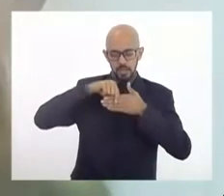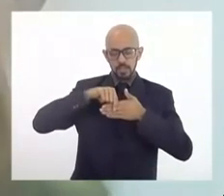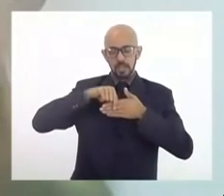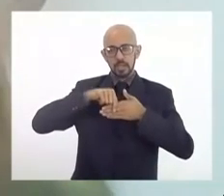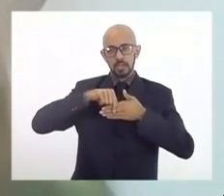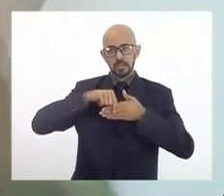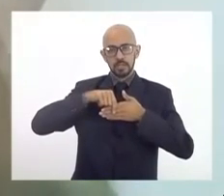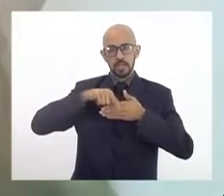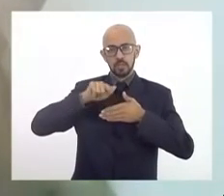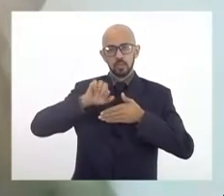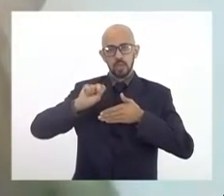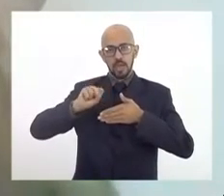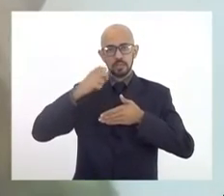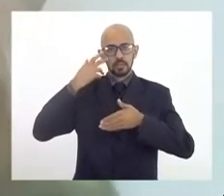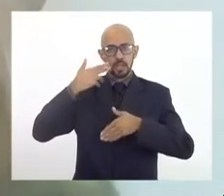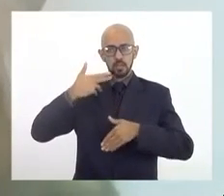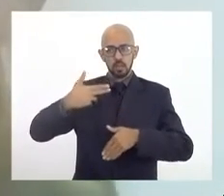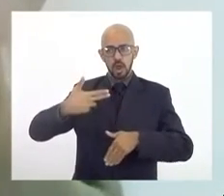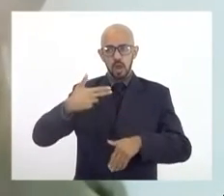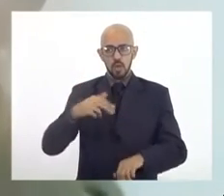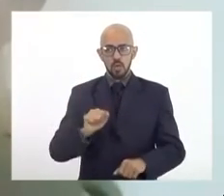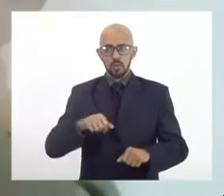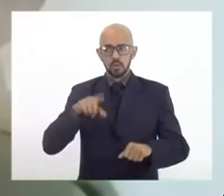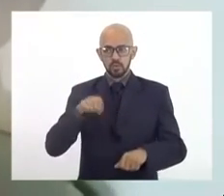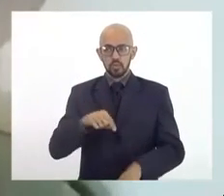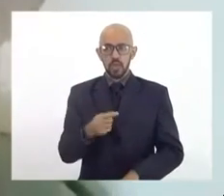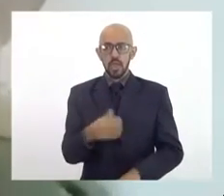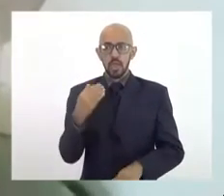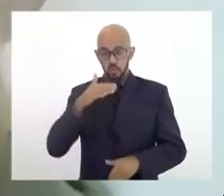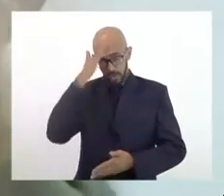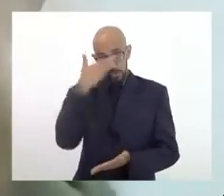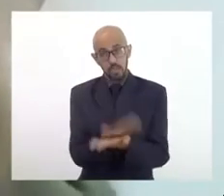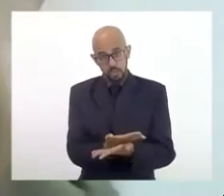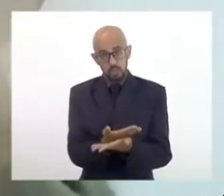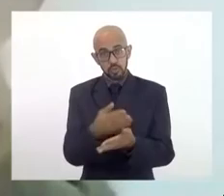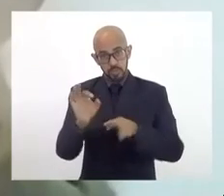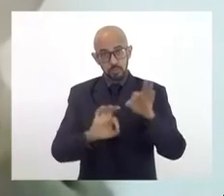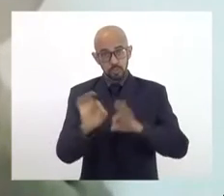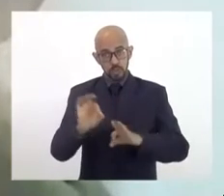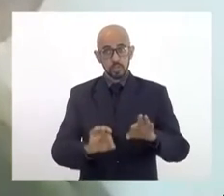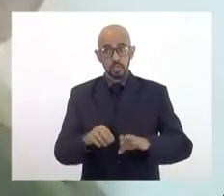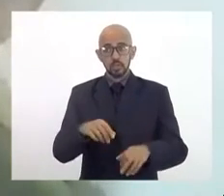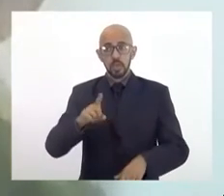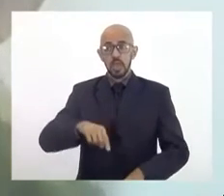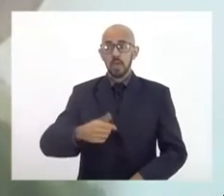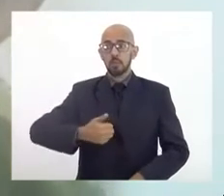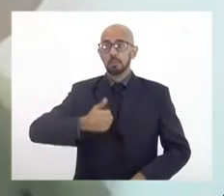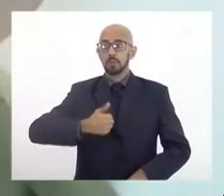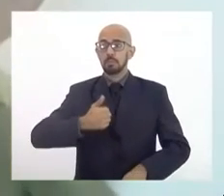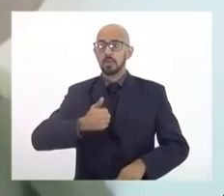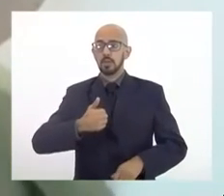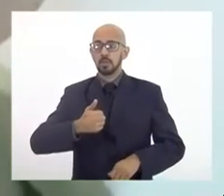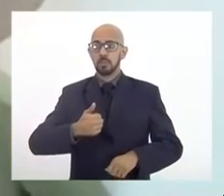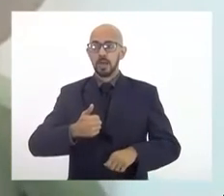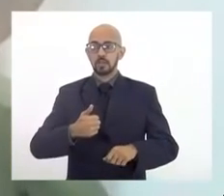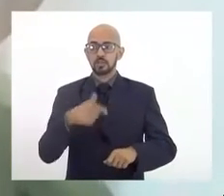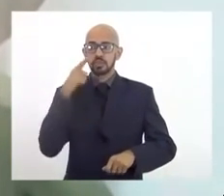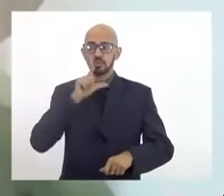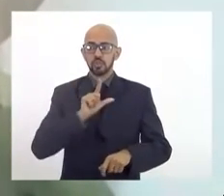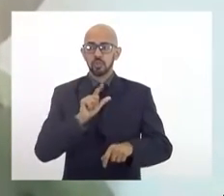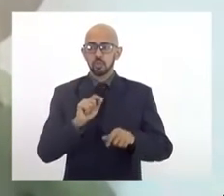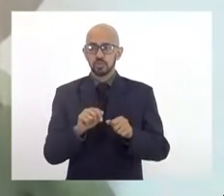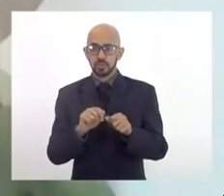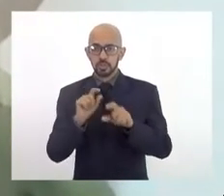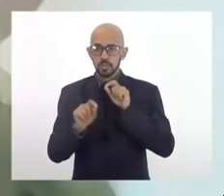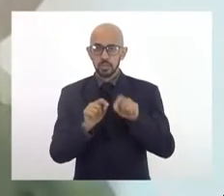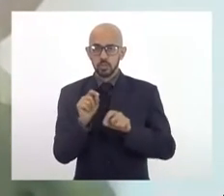gás natural. A gente tem que voltar a ser protagonista nesse jogo e eu acredito que esse projeto vai ser o primeiro passo para a gente conseguir voltar a ser aí um